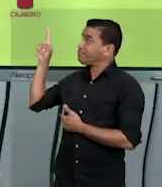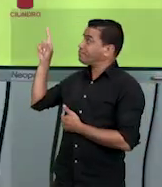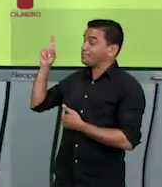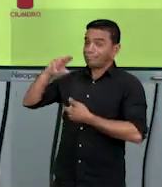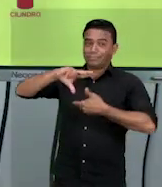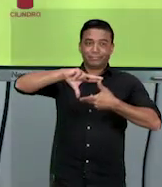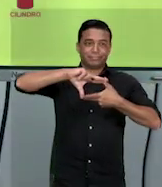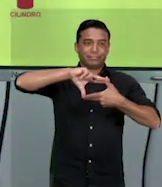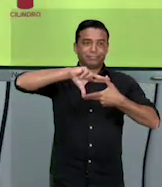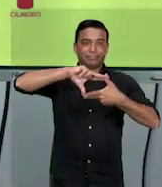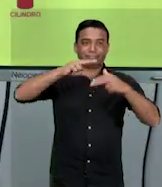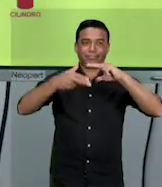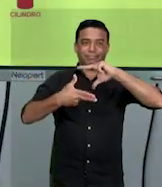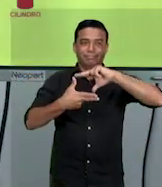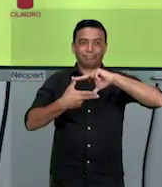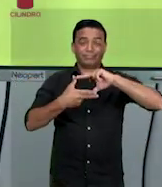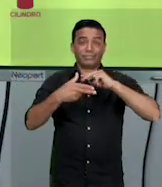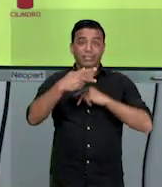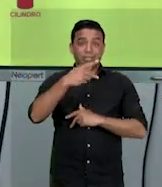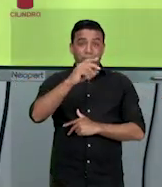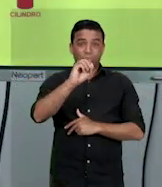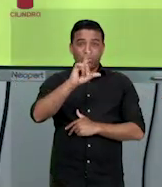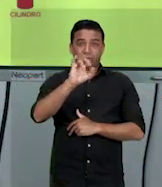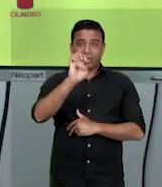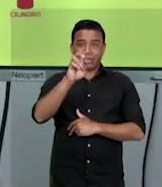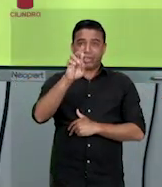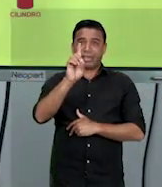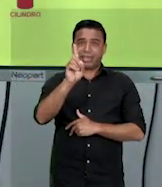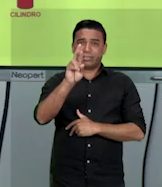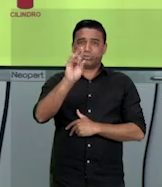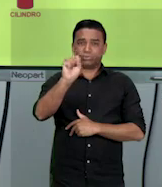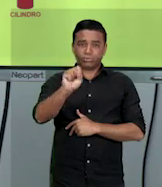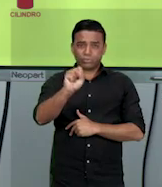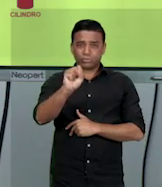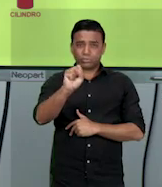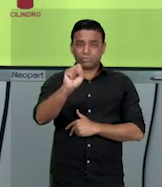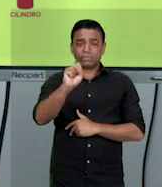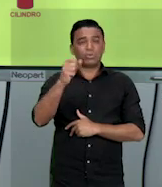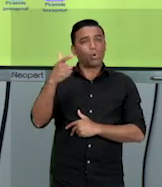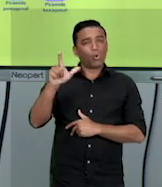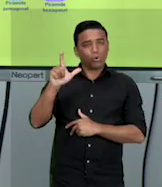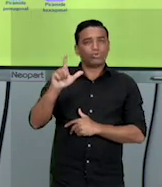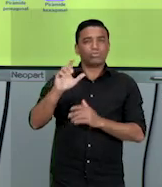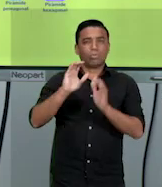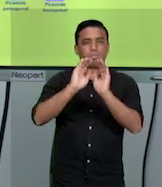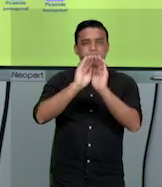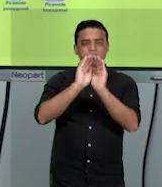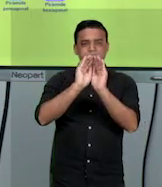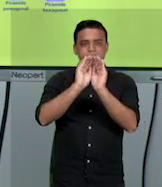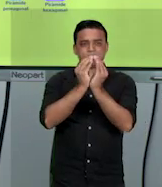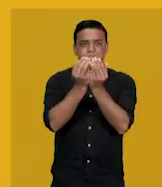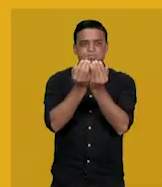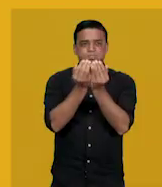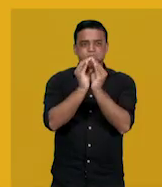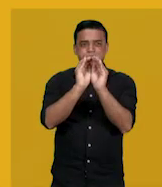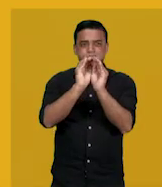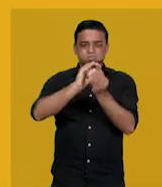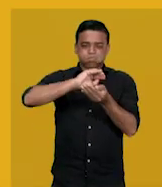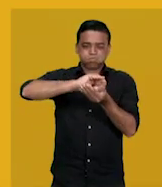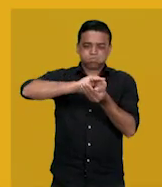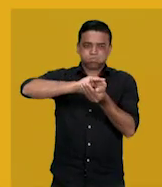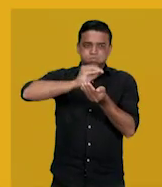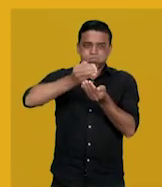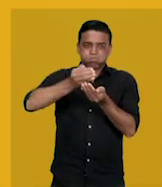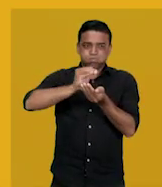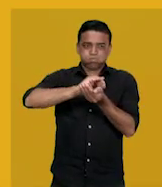e não poliedros, que são também chamados de corpos redondos. Os poliedros, né, são